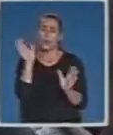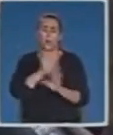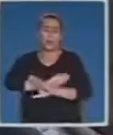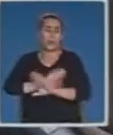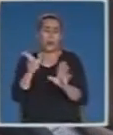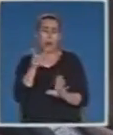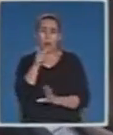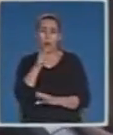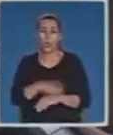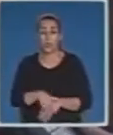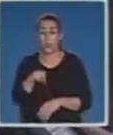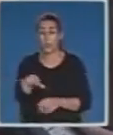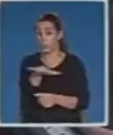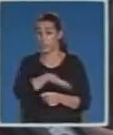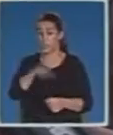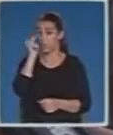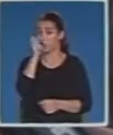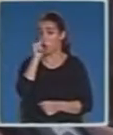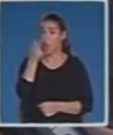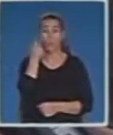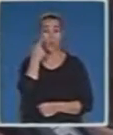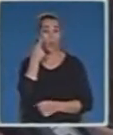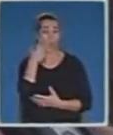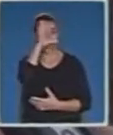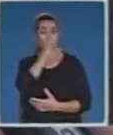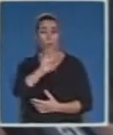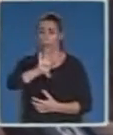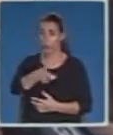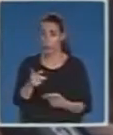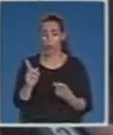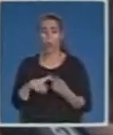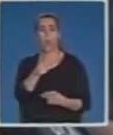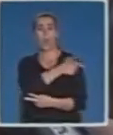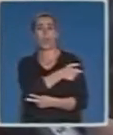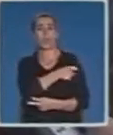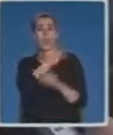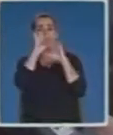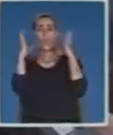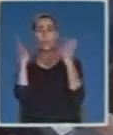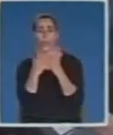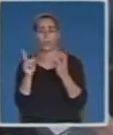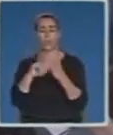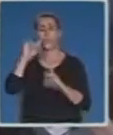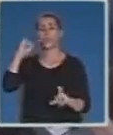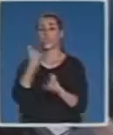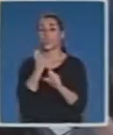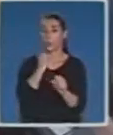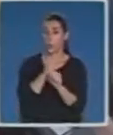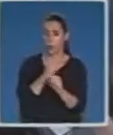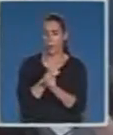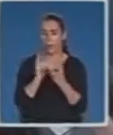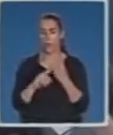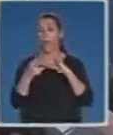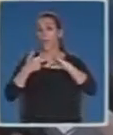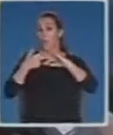Há anos que esta situação existe e é conhecida do Governo Regional, das entidades ambientais, da fiscalização do trabalho, da